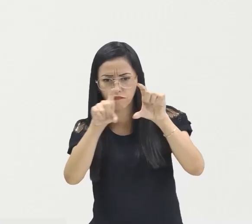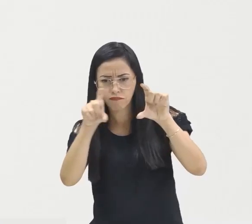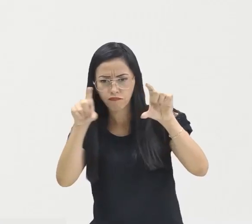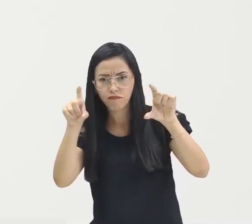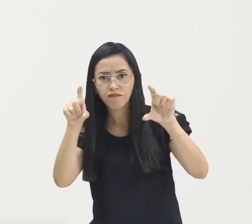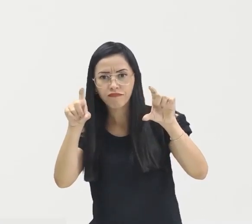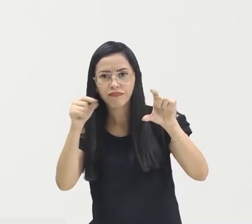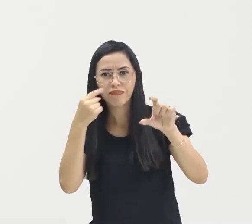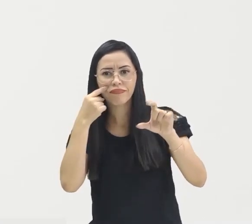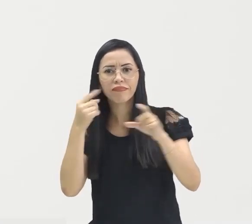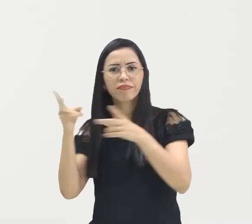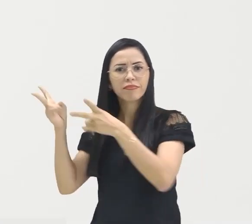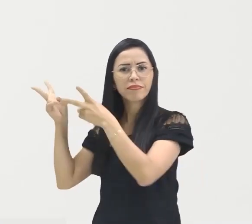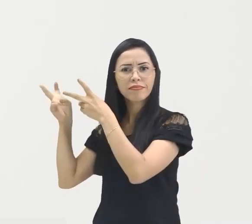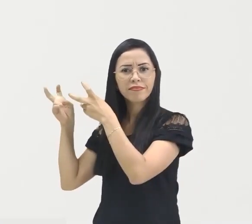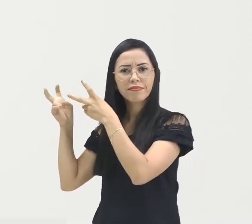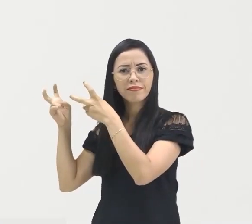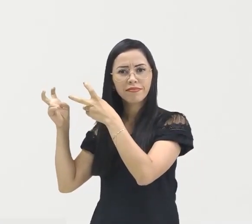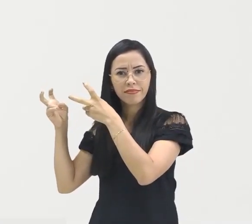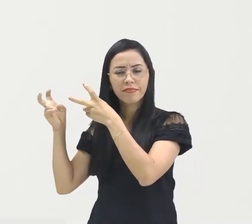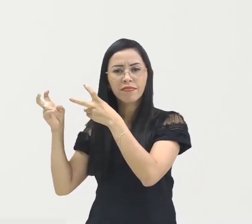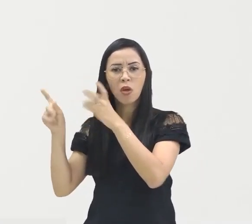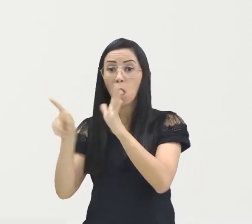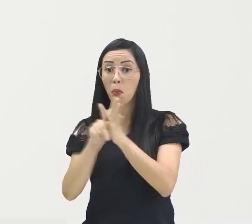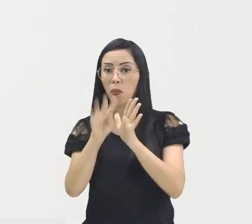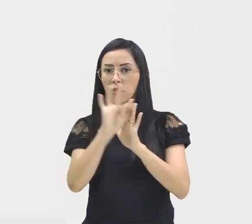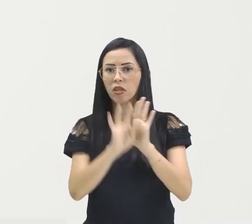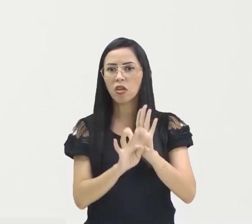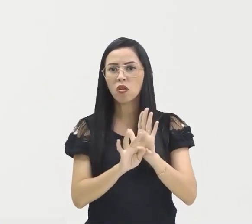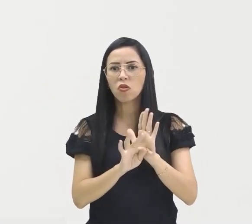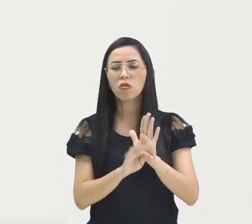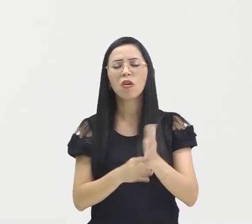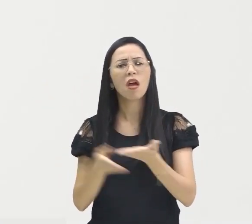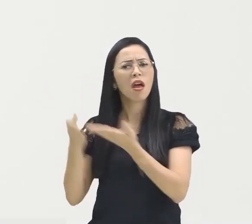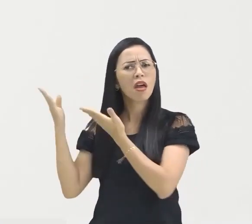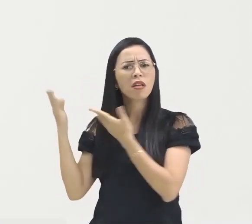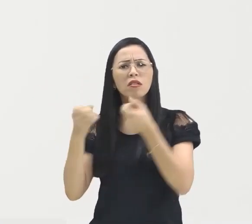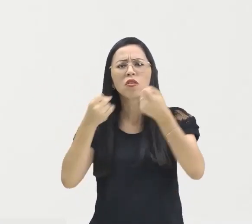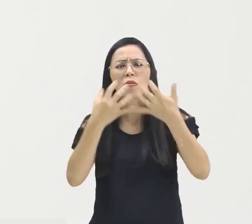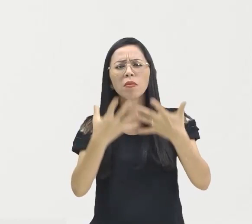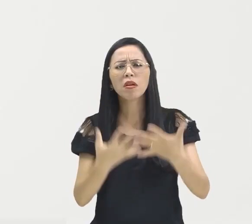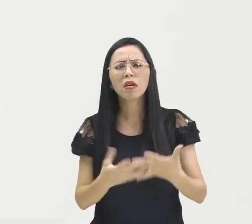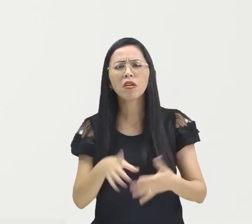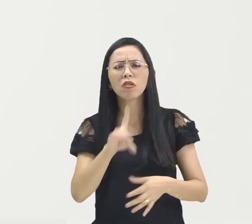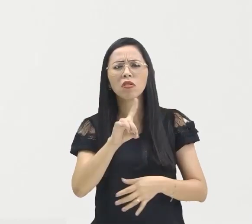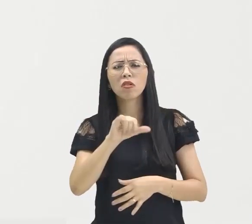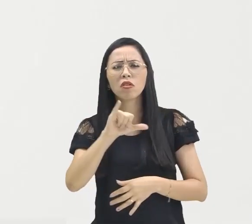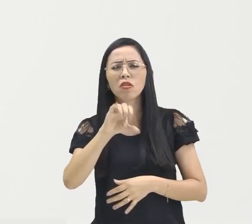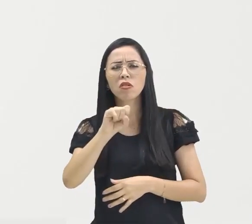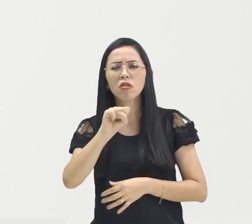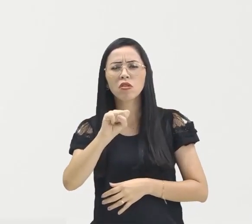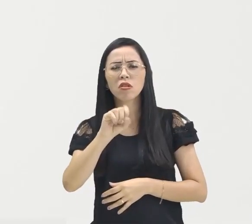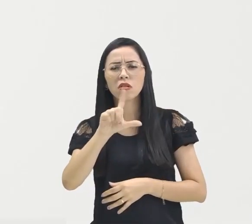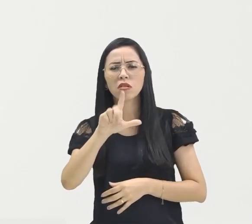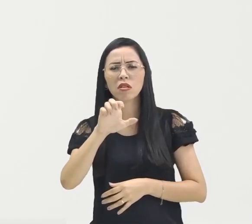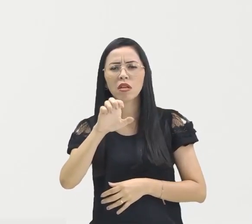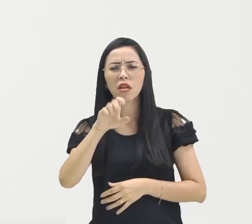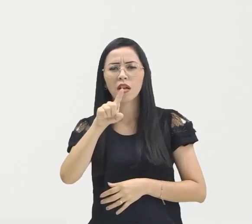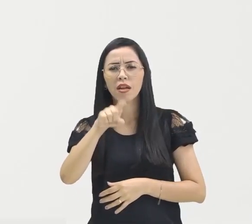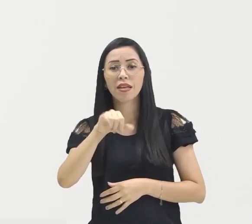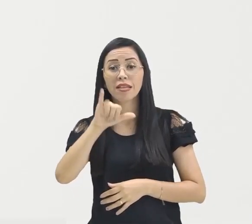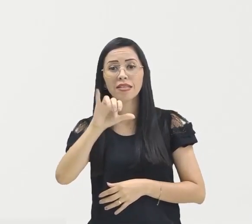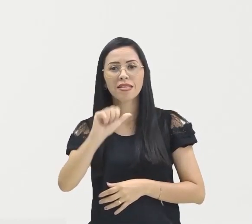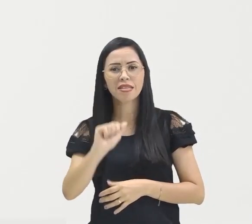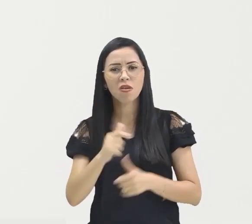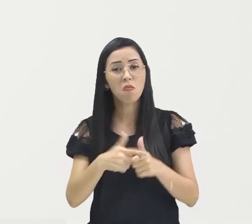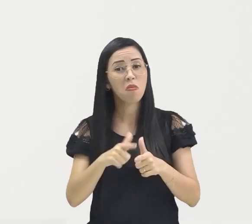vocês verificarem. A dislexia é um transtorno específico de leitura que pode afetar a aprendizagem de